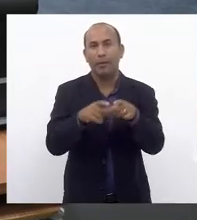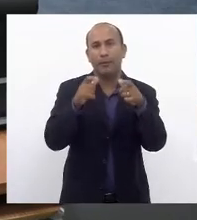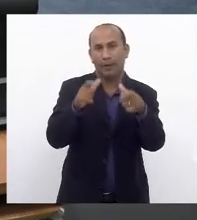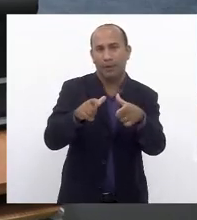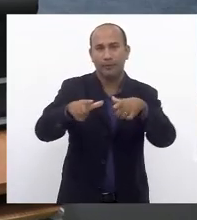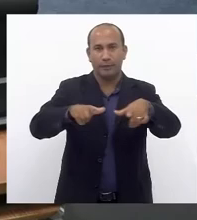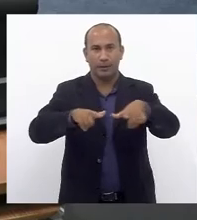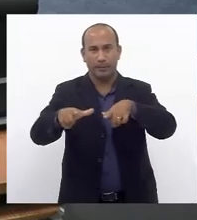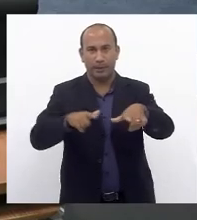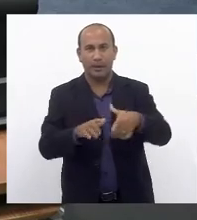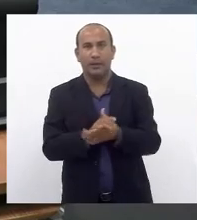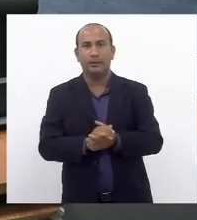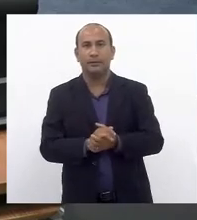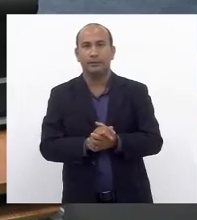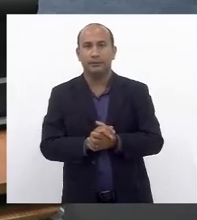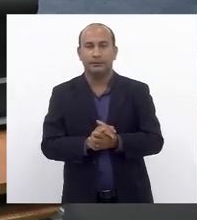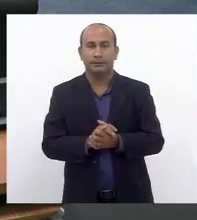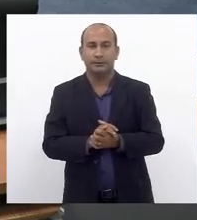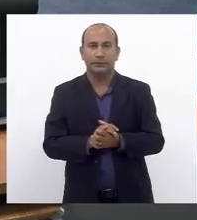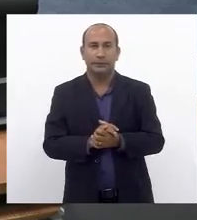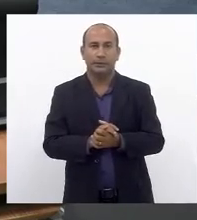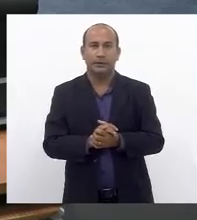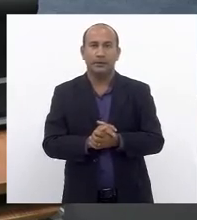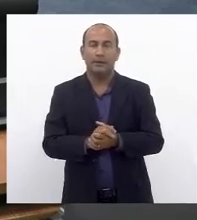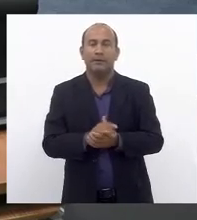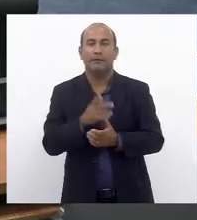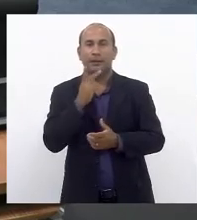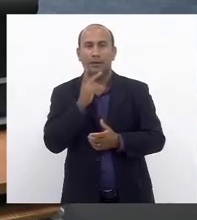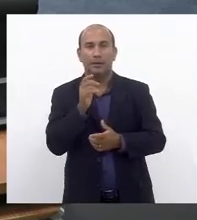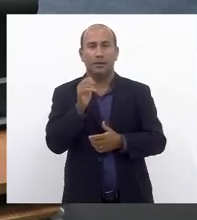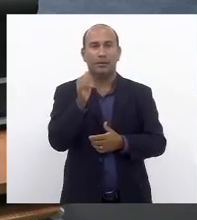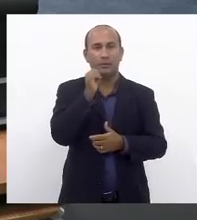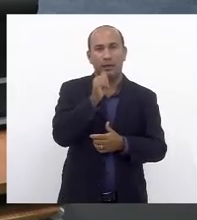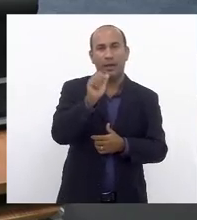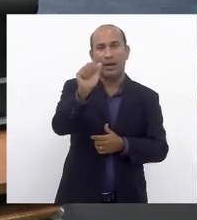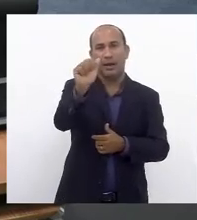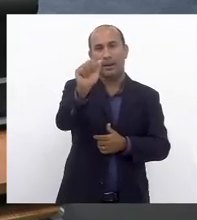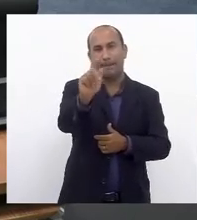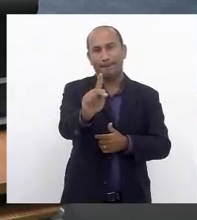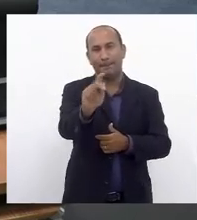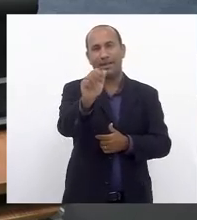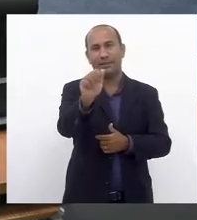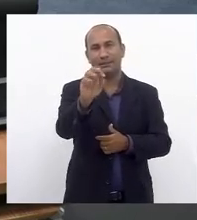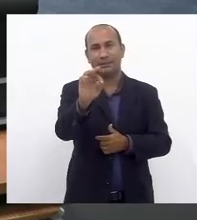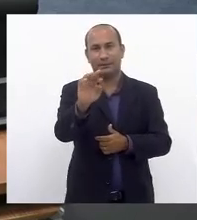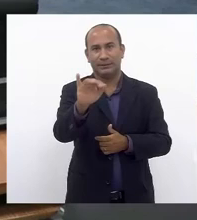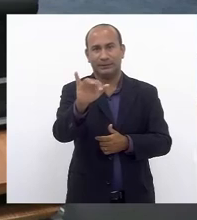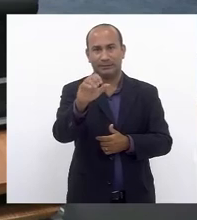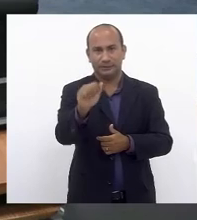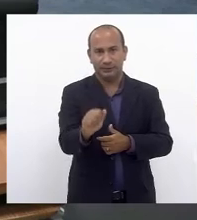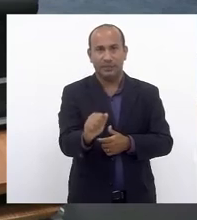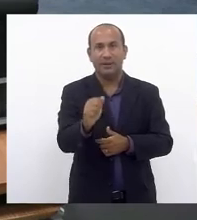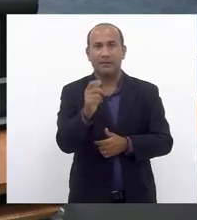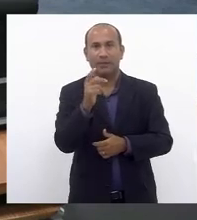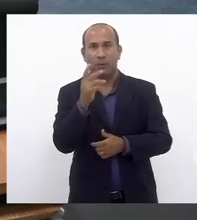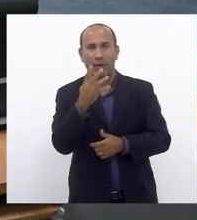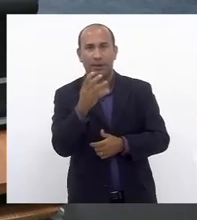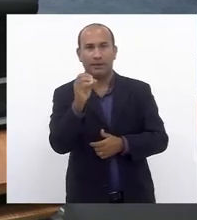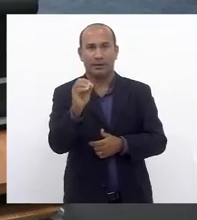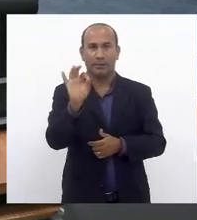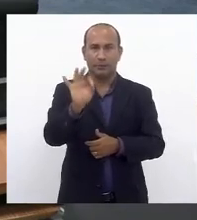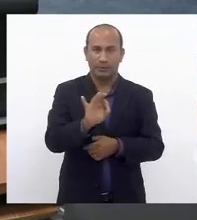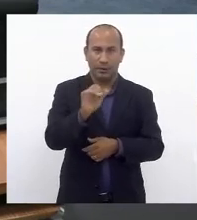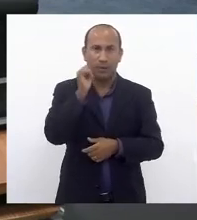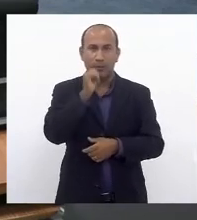trabalho. Segundo a agência Patrícia Galvão, de 2020, cerca de 40% das mulheres